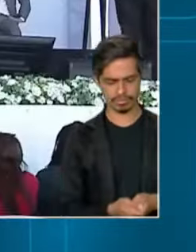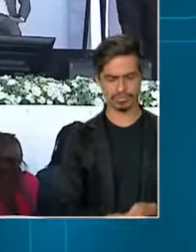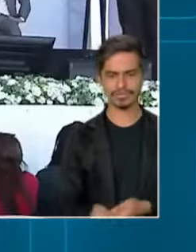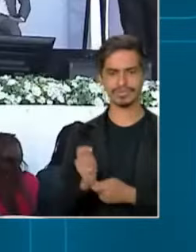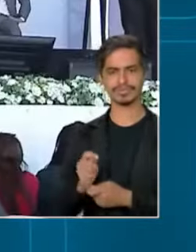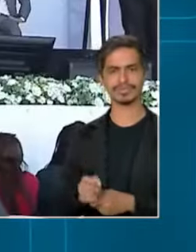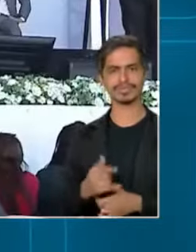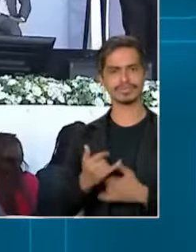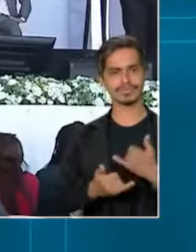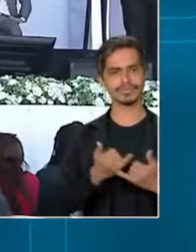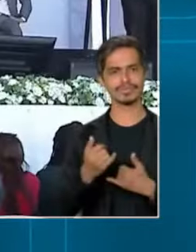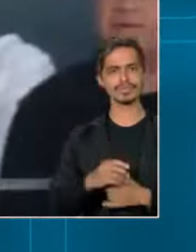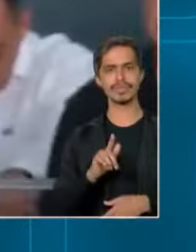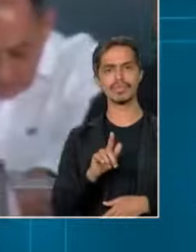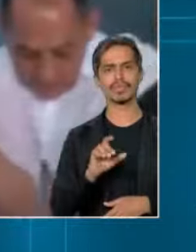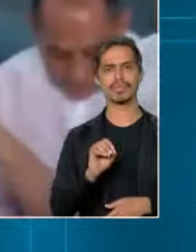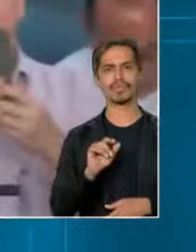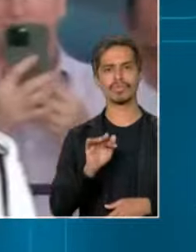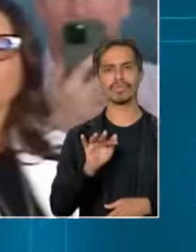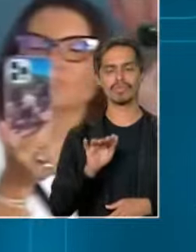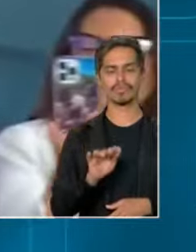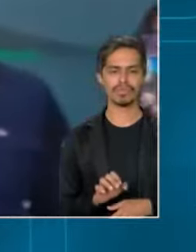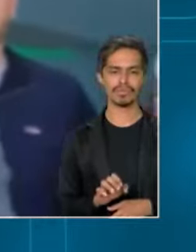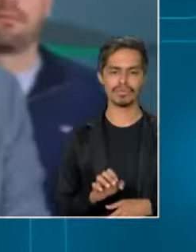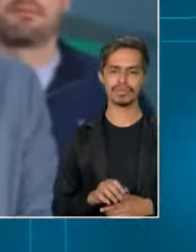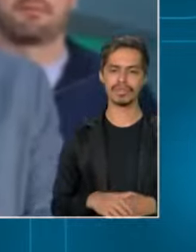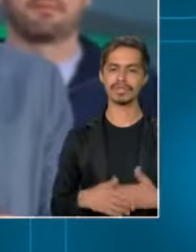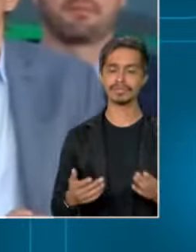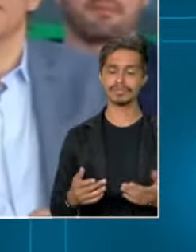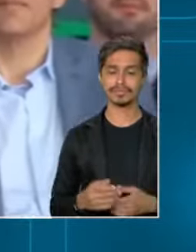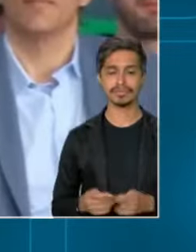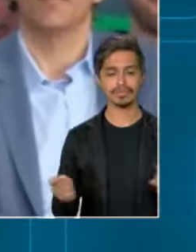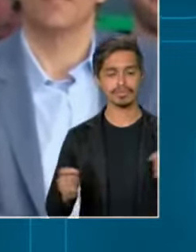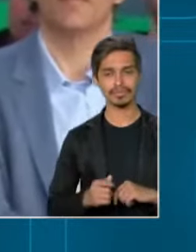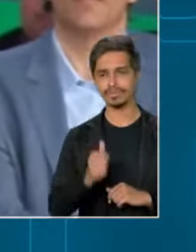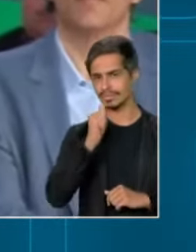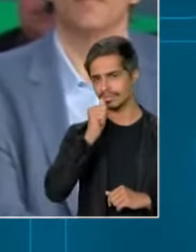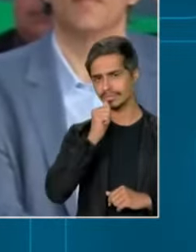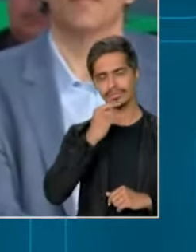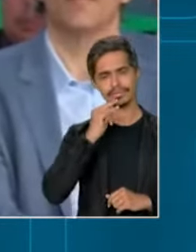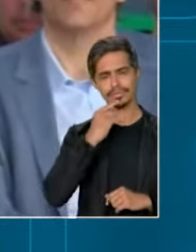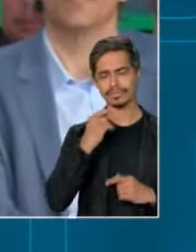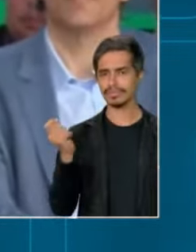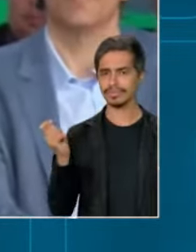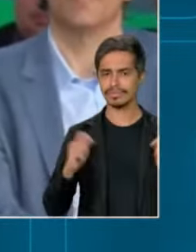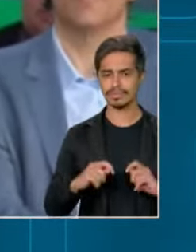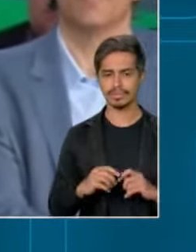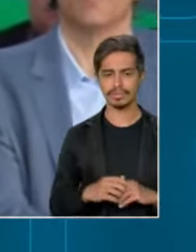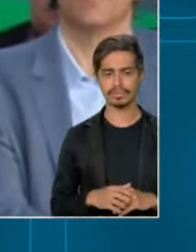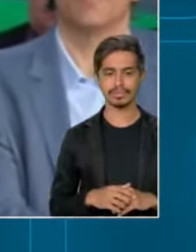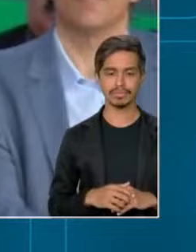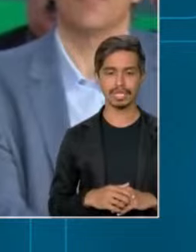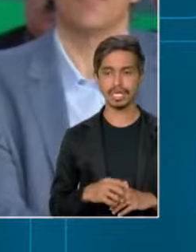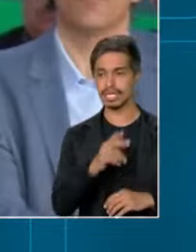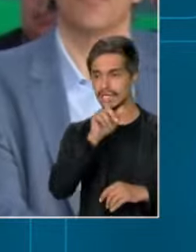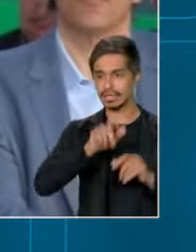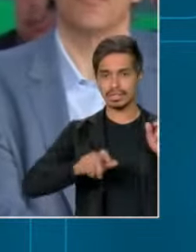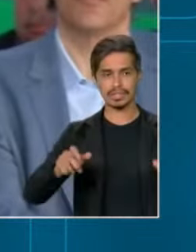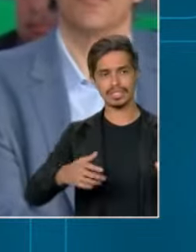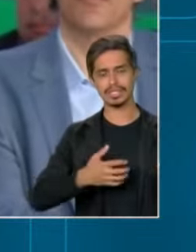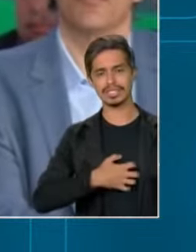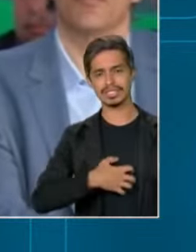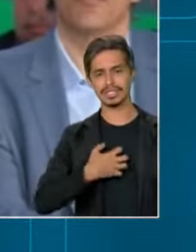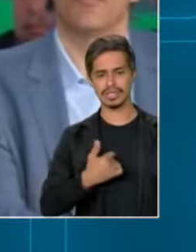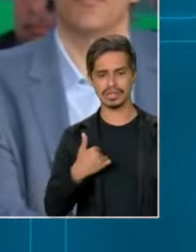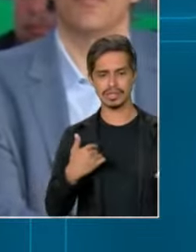primeiro que essa melhora da avaliação ali, ao olhar os números mais de perto, com uma lupa, é que ela decorre ali do sudeste, foi a região brasileira